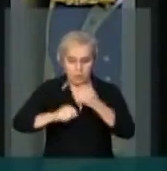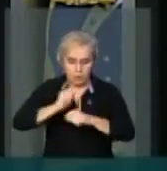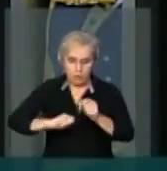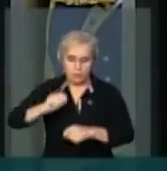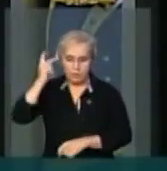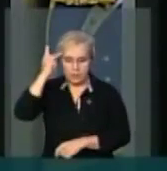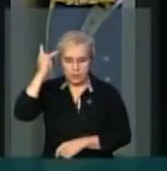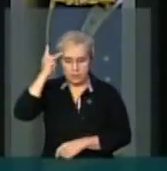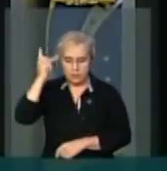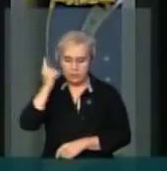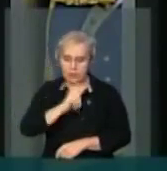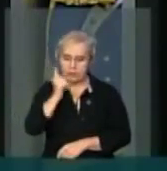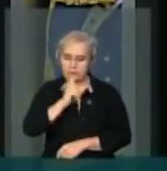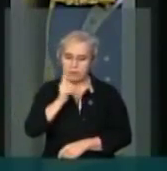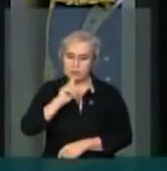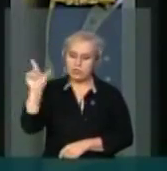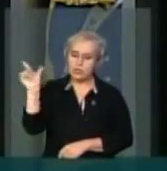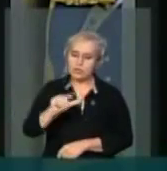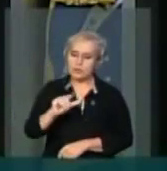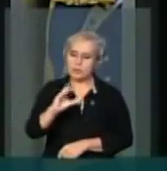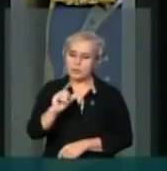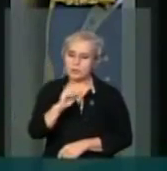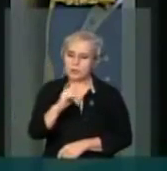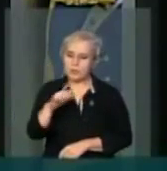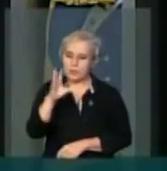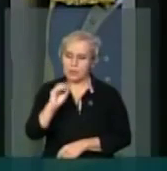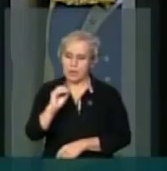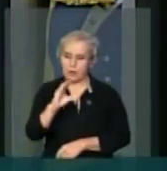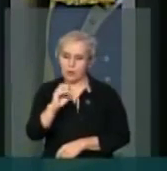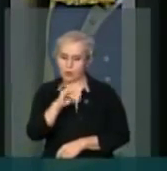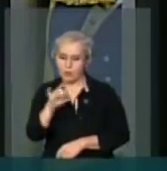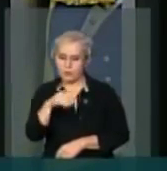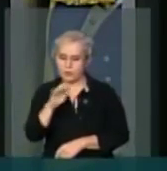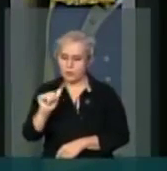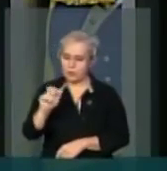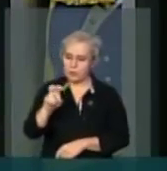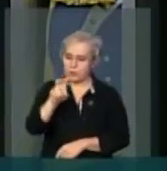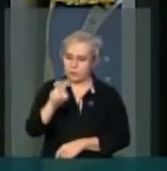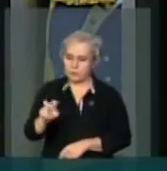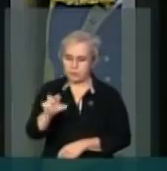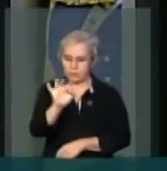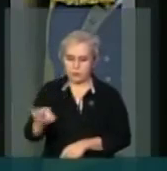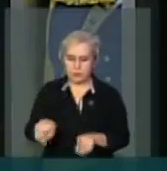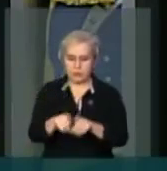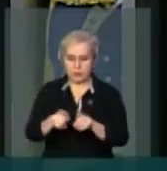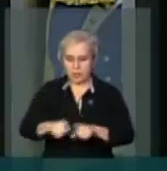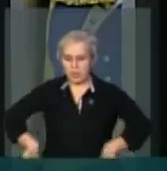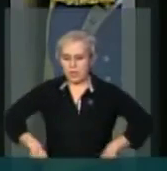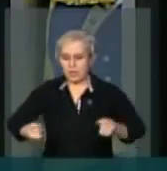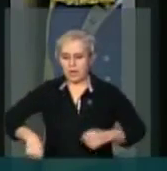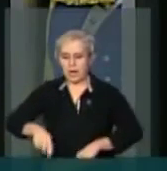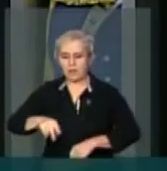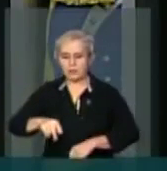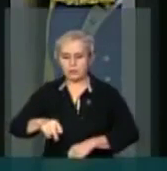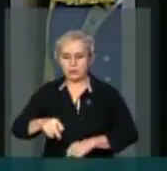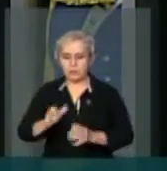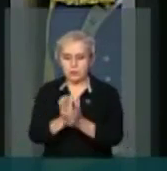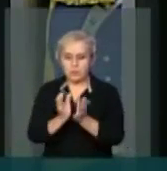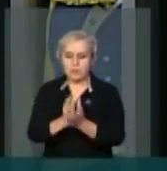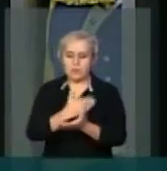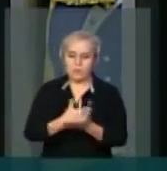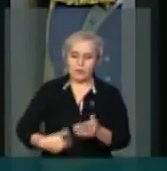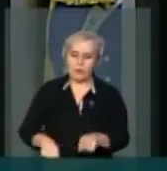cargos comissionados em 15%. Ele está reduzindo em 10% os gastos da máquina pública, exatamente